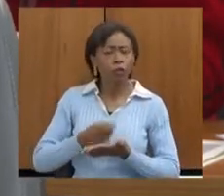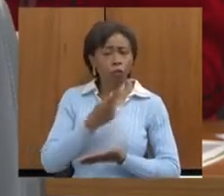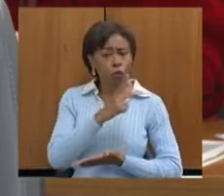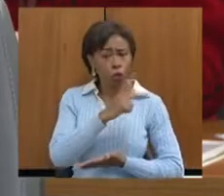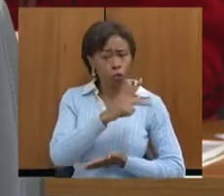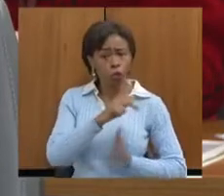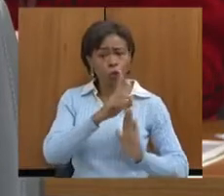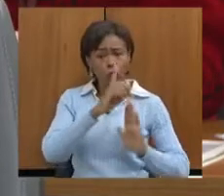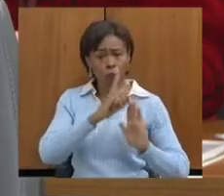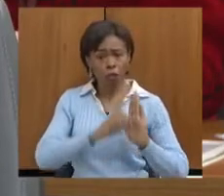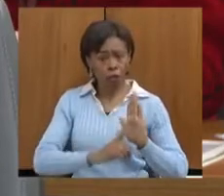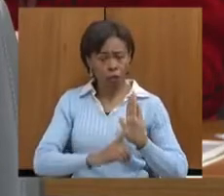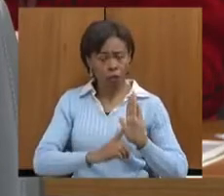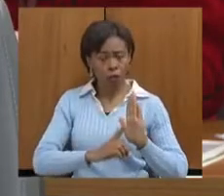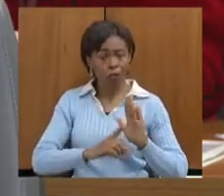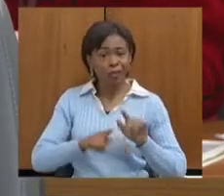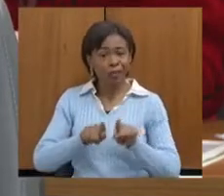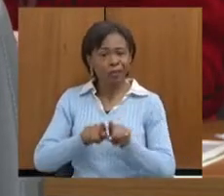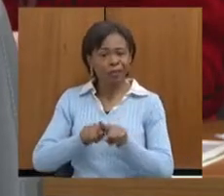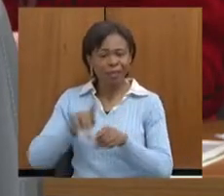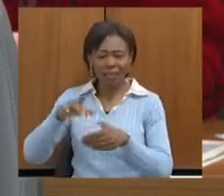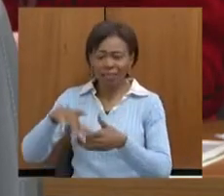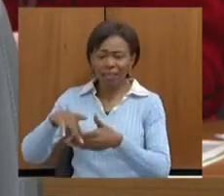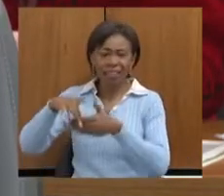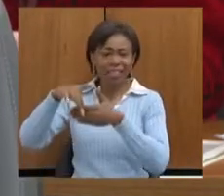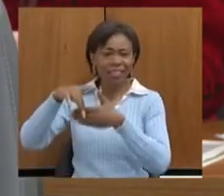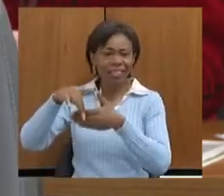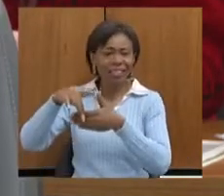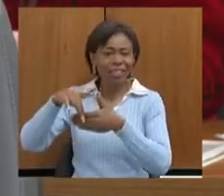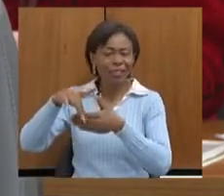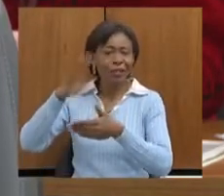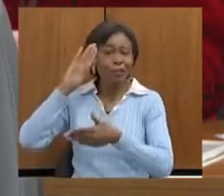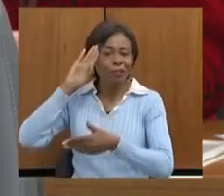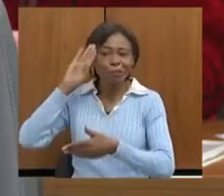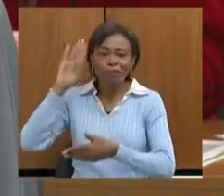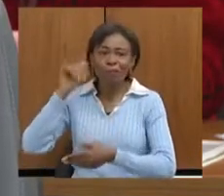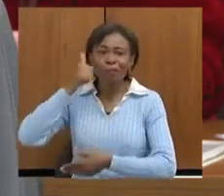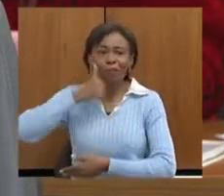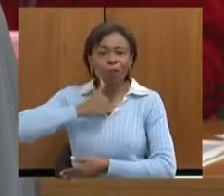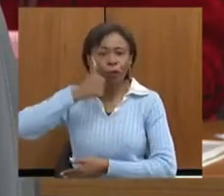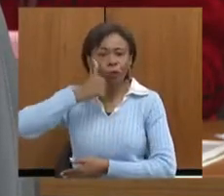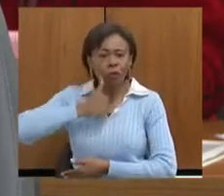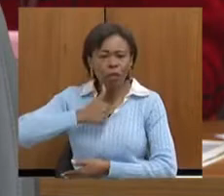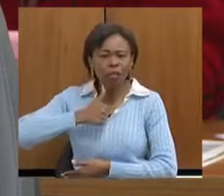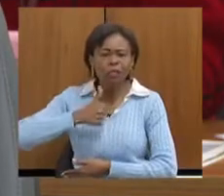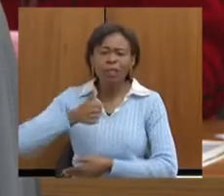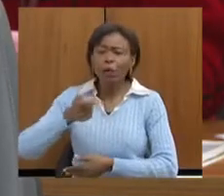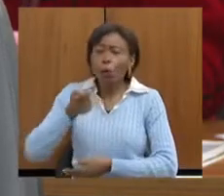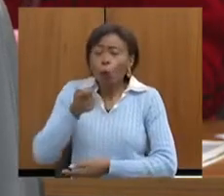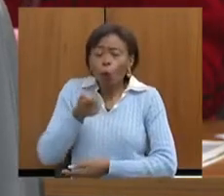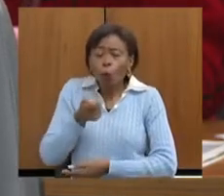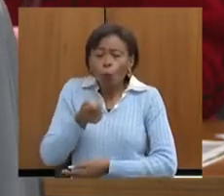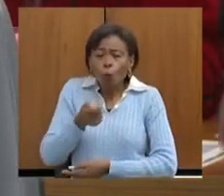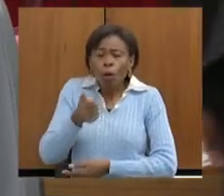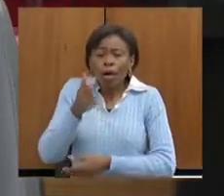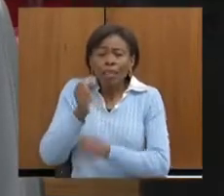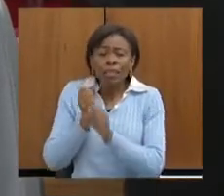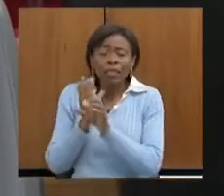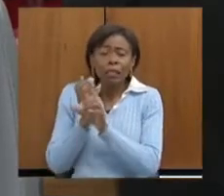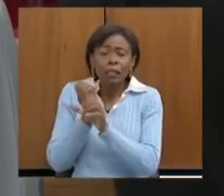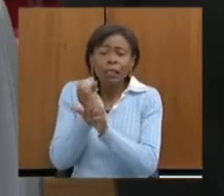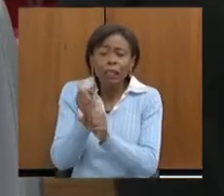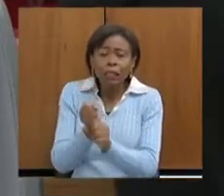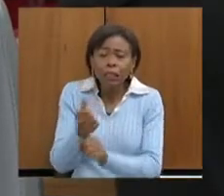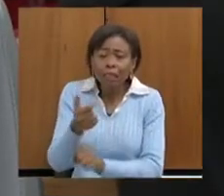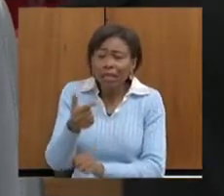tantas lideranças especialmente mulheres que nesses quase sete anos enfrentam um